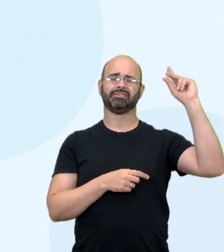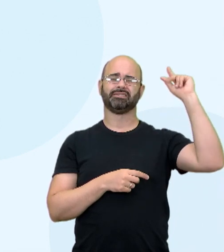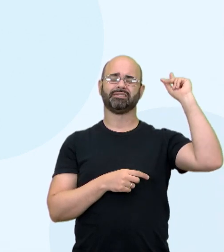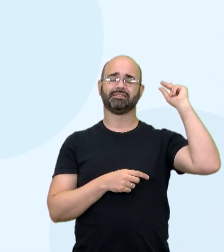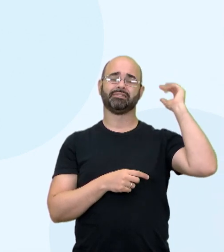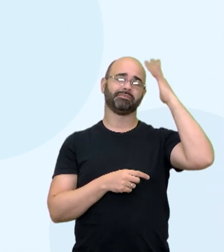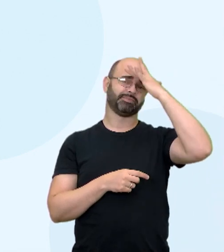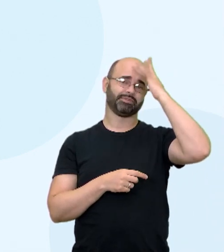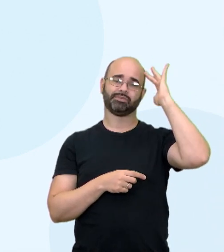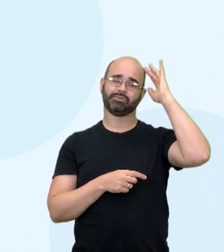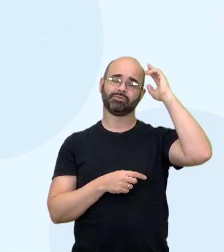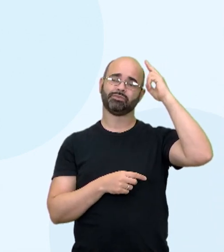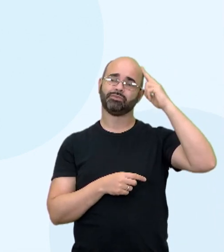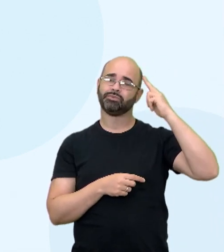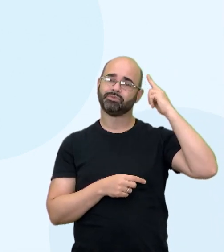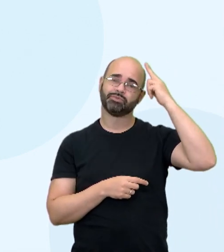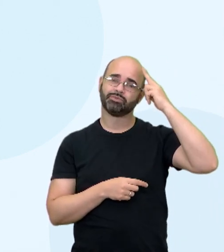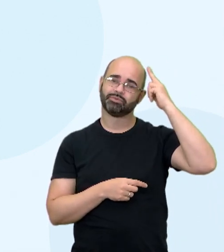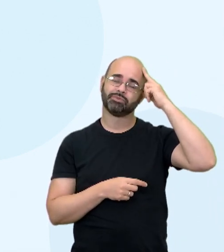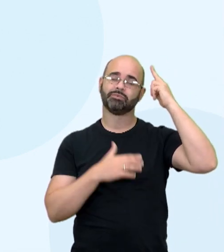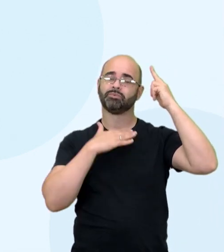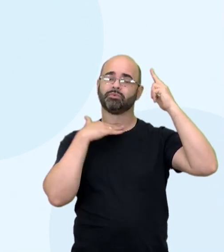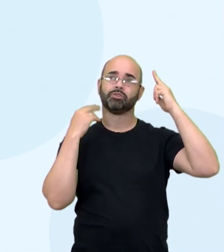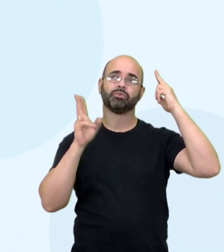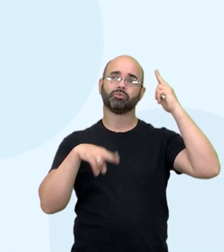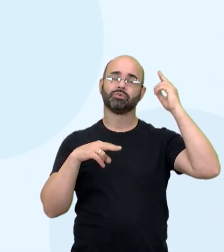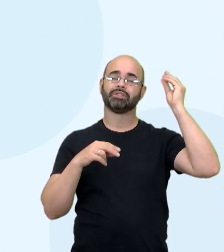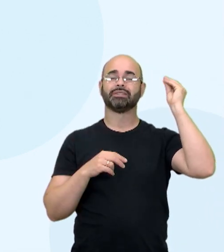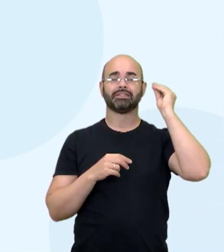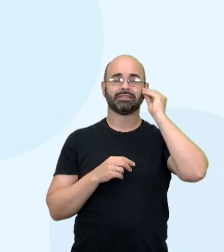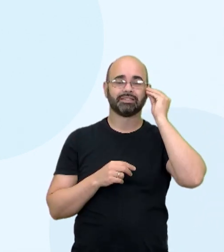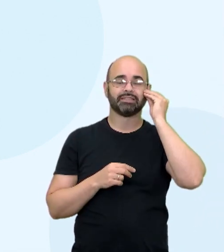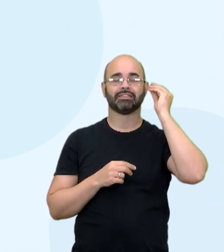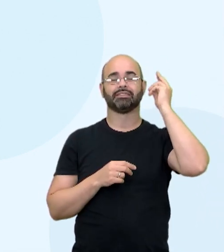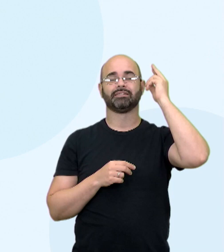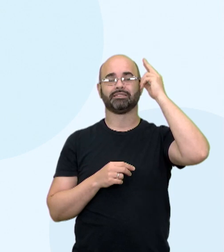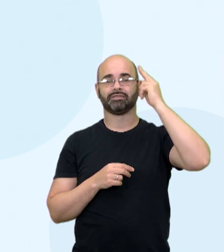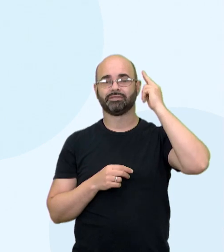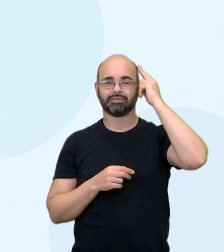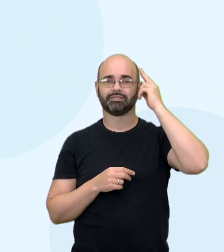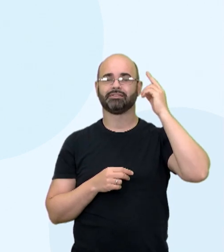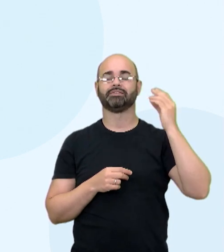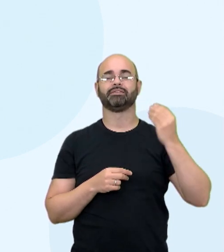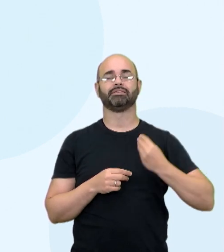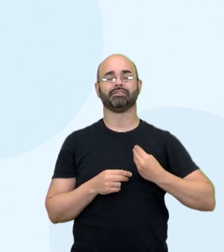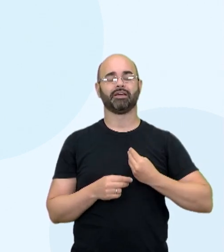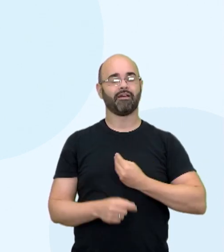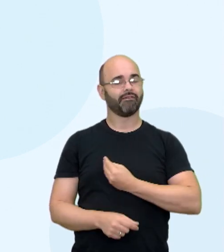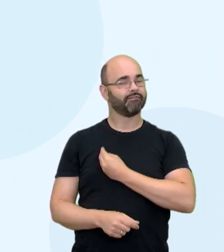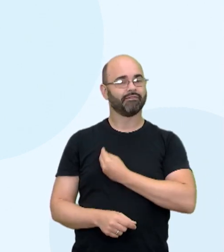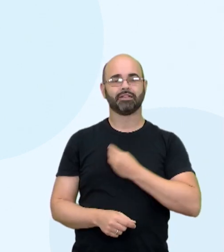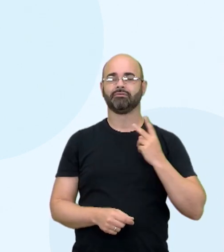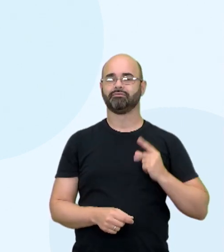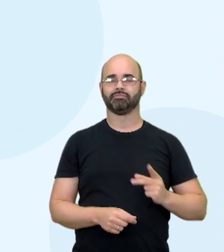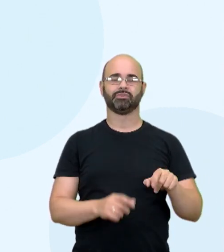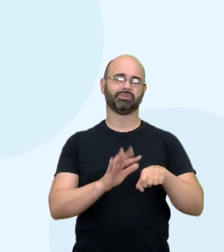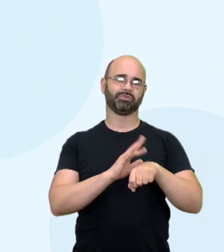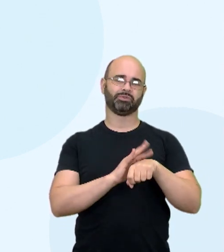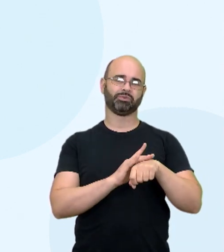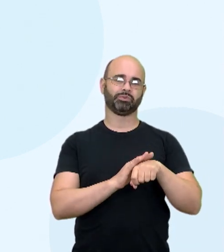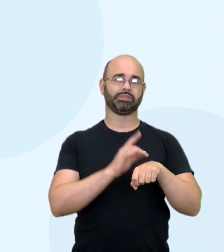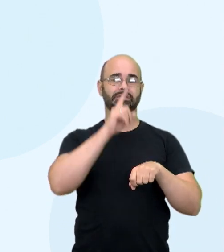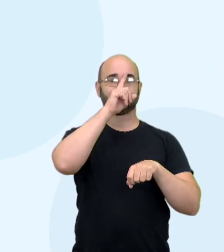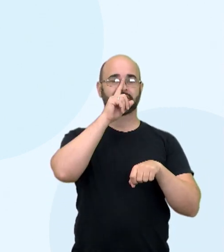humanidade sonha com a imortalidade, sonha com a busca, a cura, né, de doenças